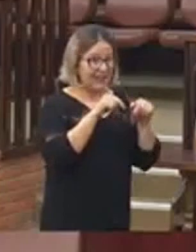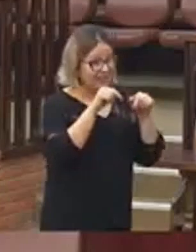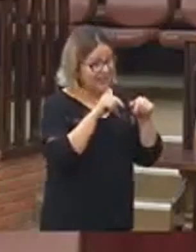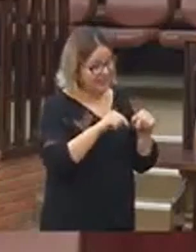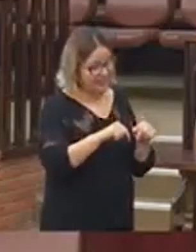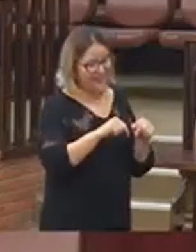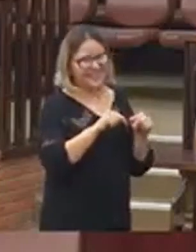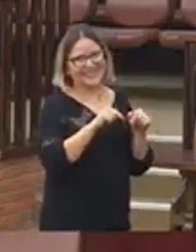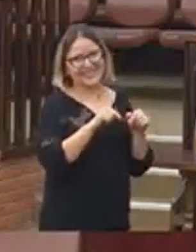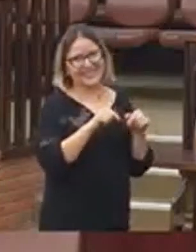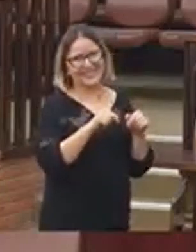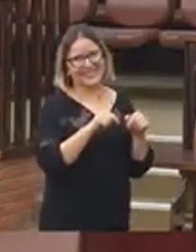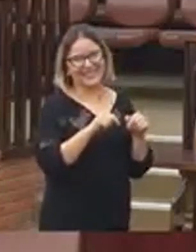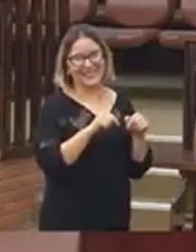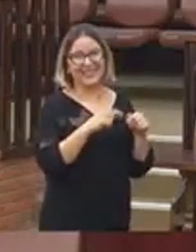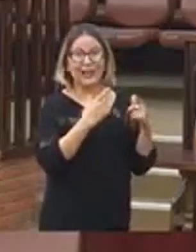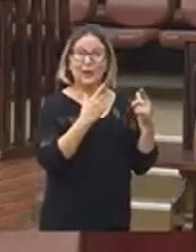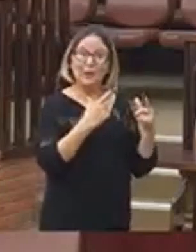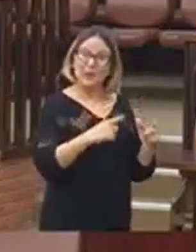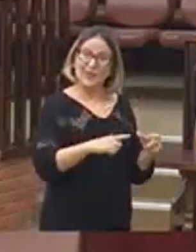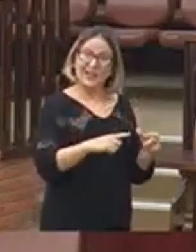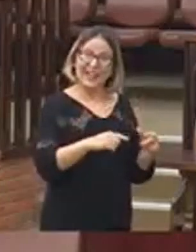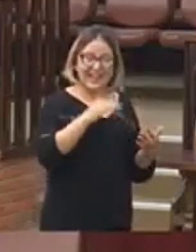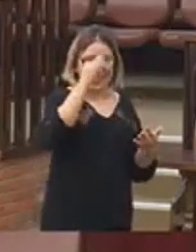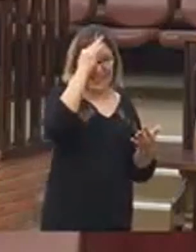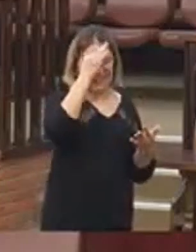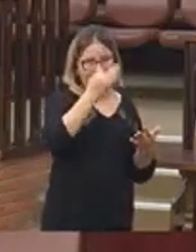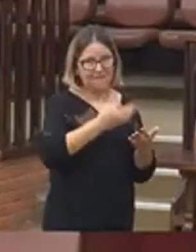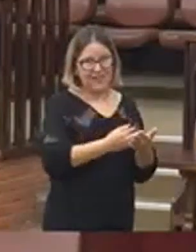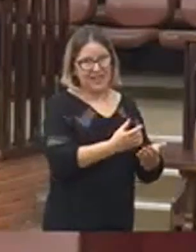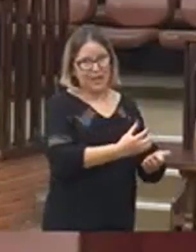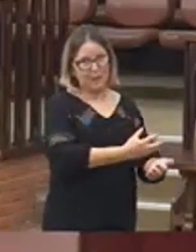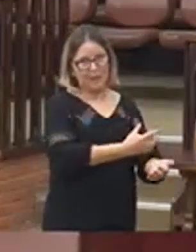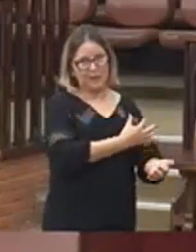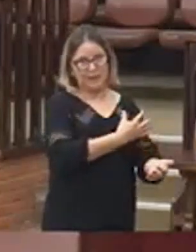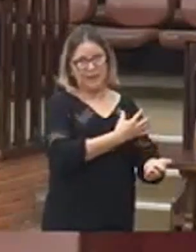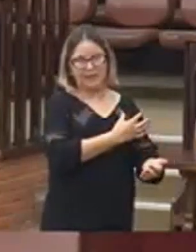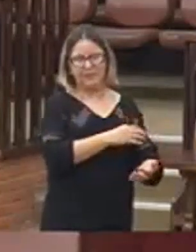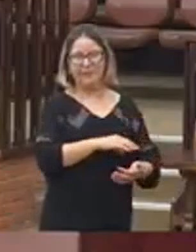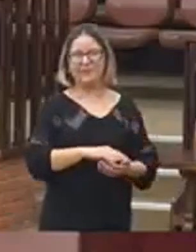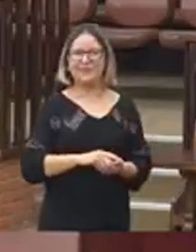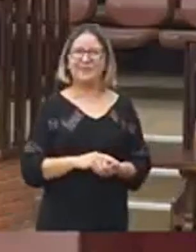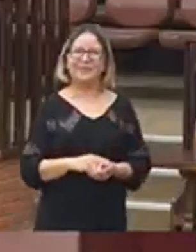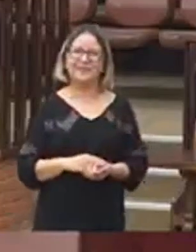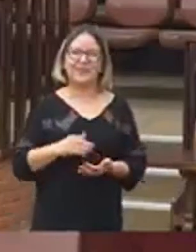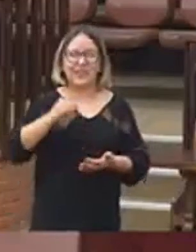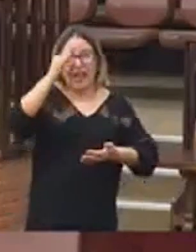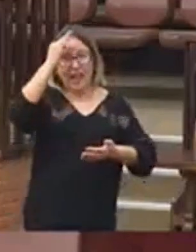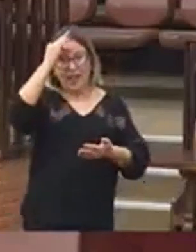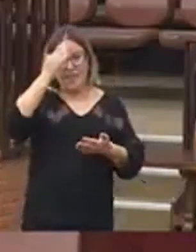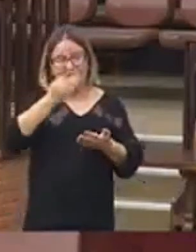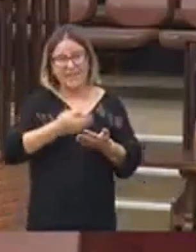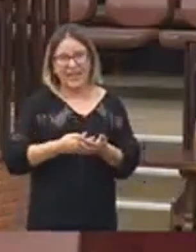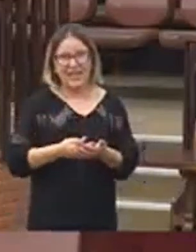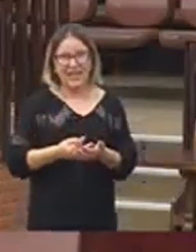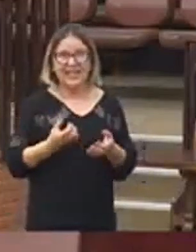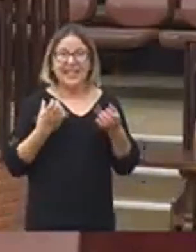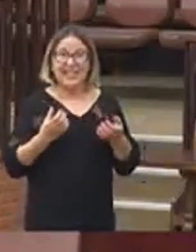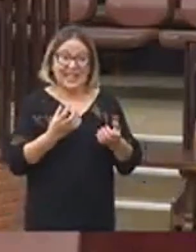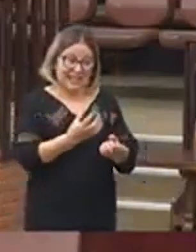aqui é o lugar da fé emocional. Aquela fé que quer